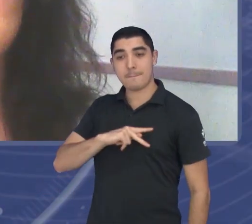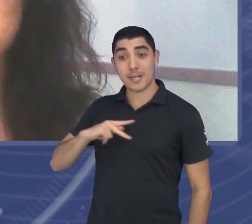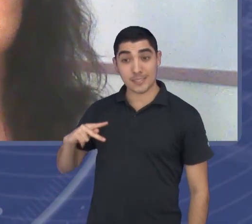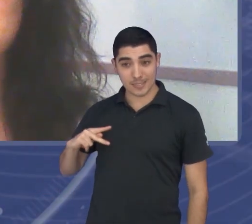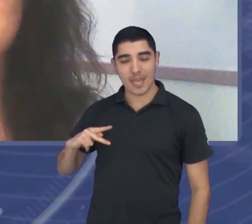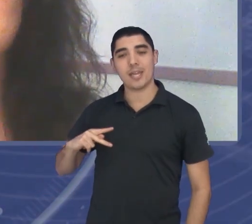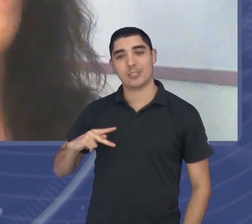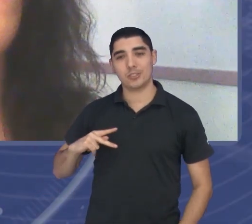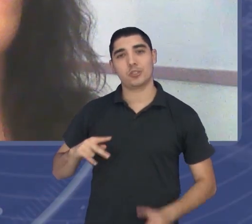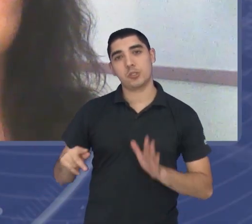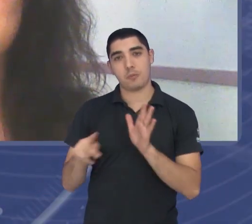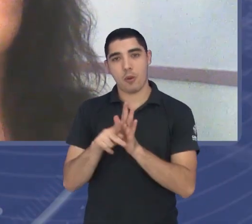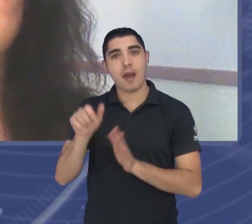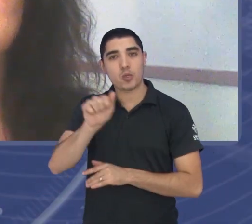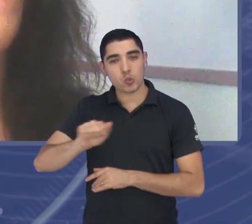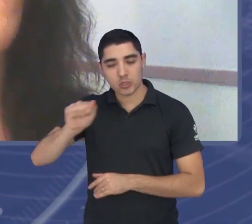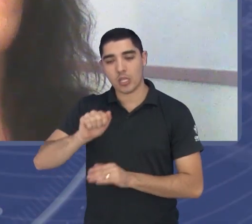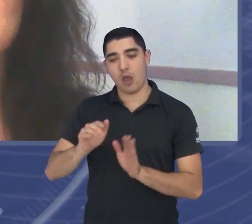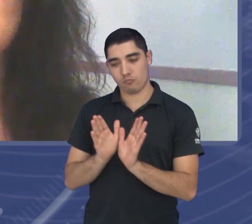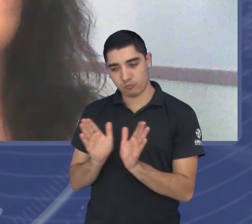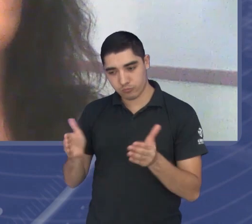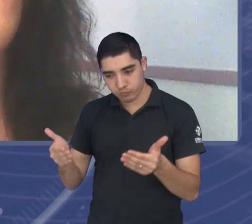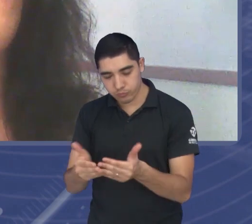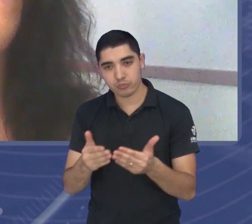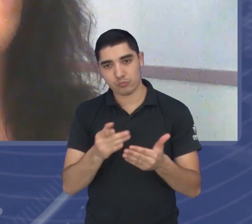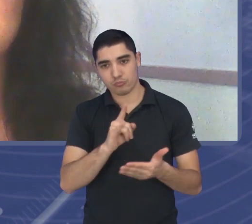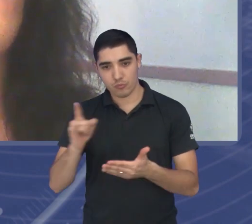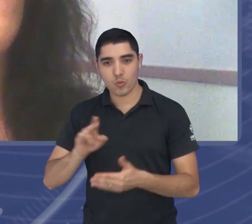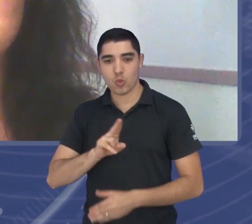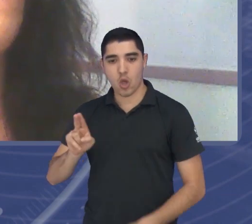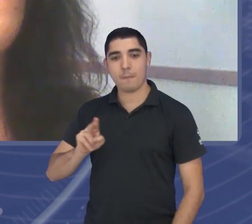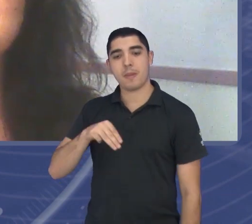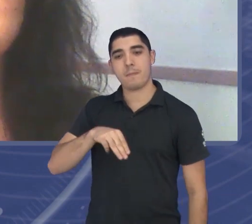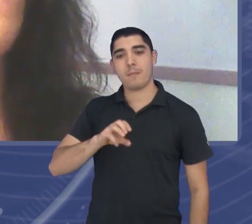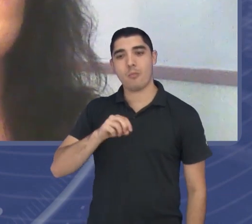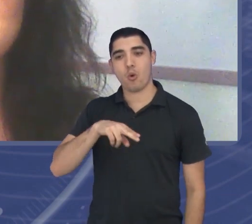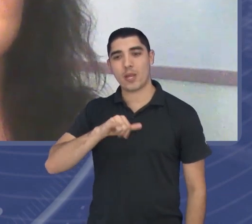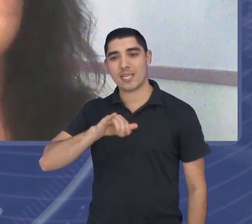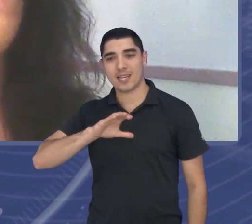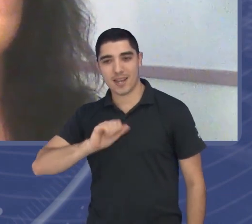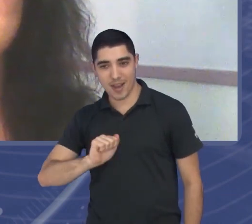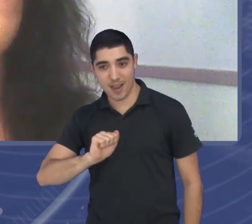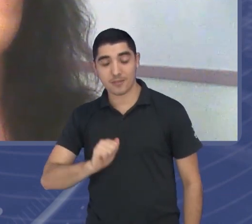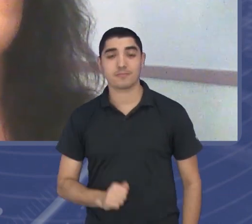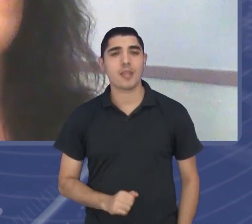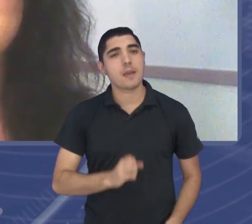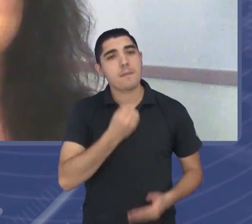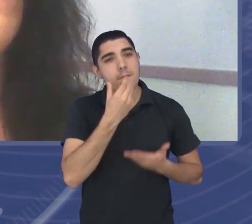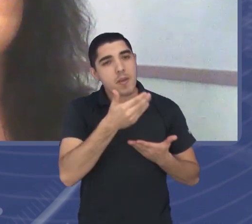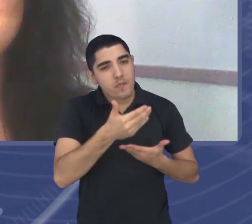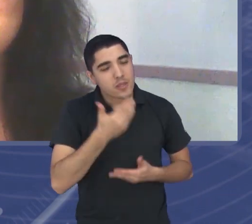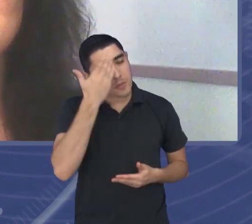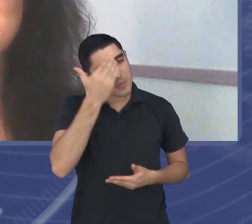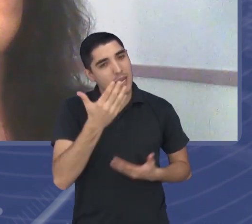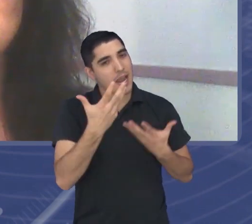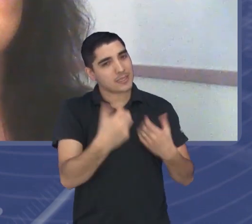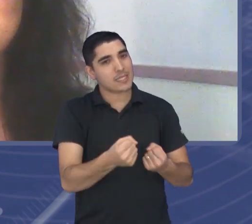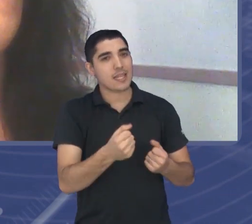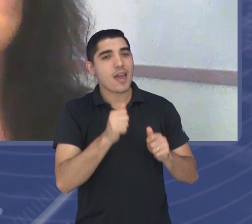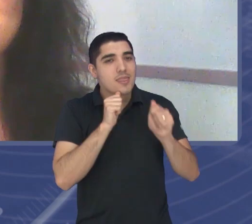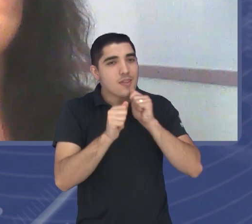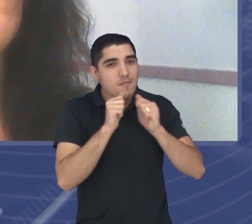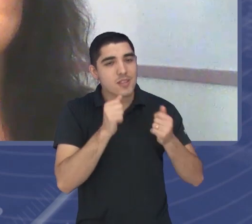e também do Litoral Norte, a Mônica Olmo. Mônica, seja muito bem-vinda, muito obrigada por aceitar o nosso convite, viu?